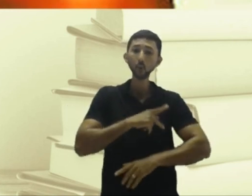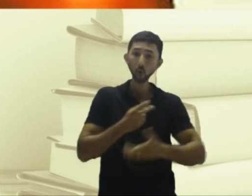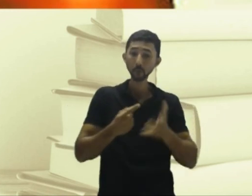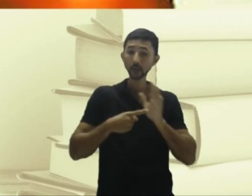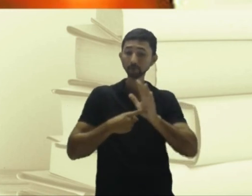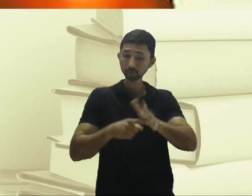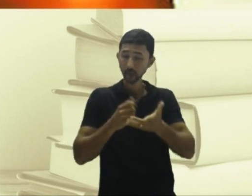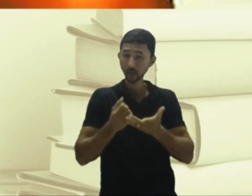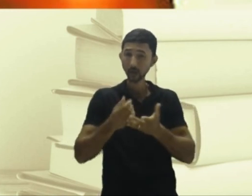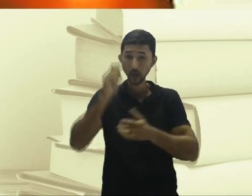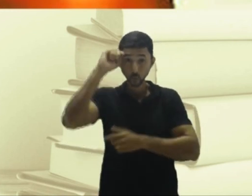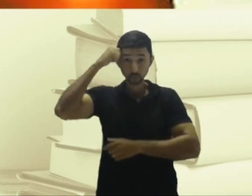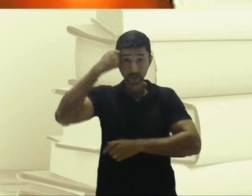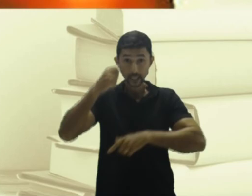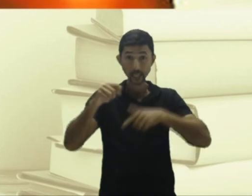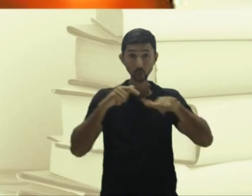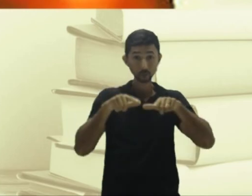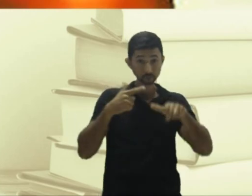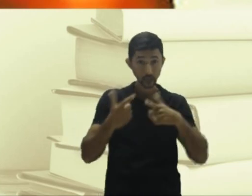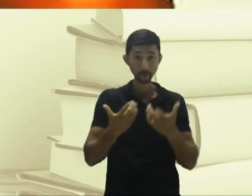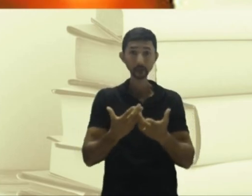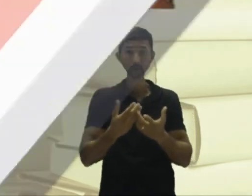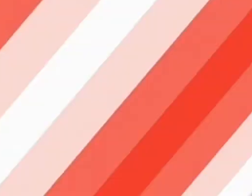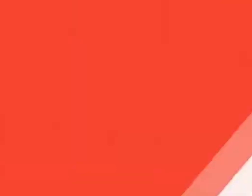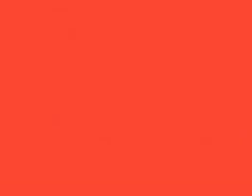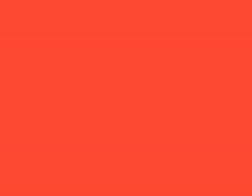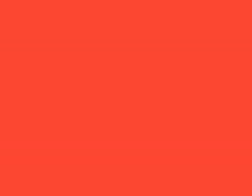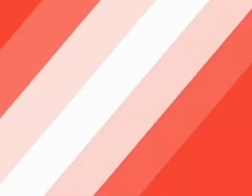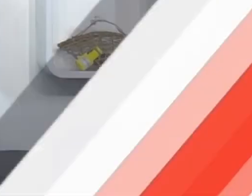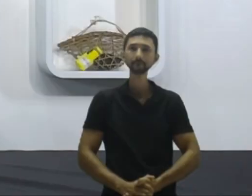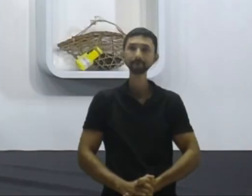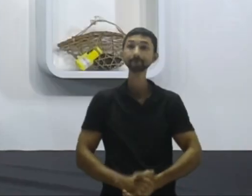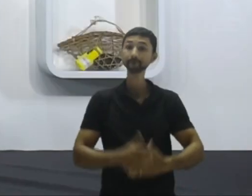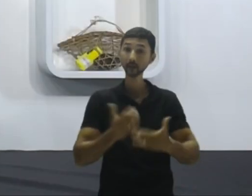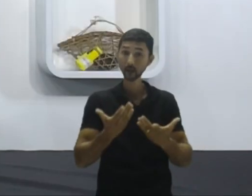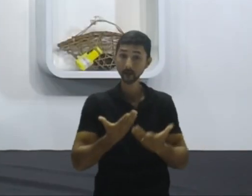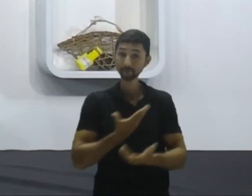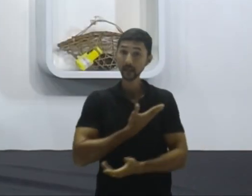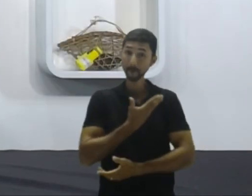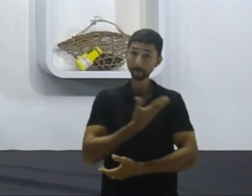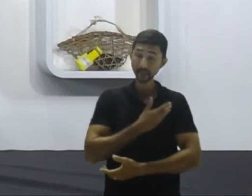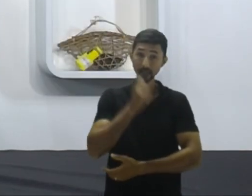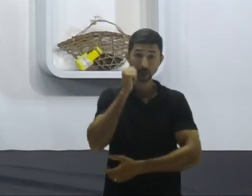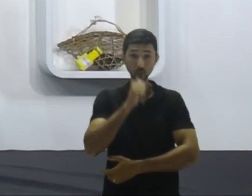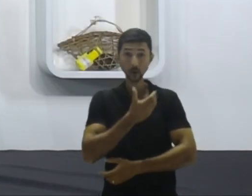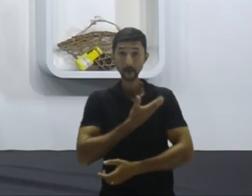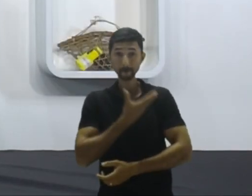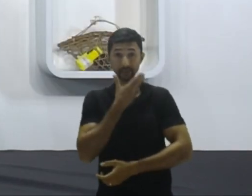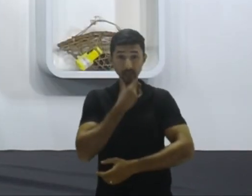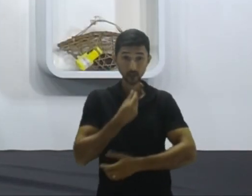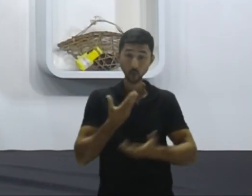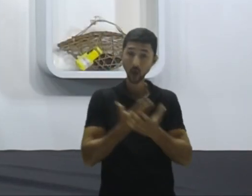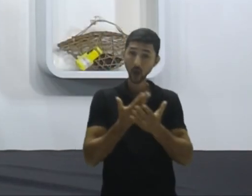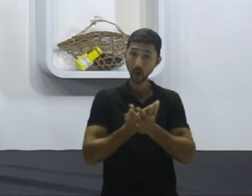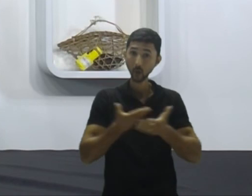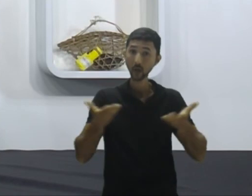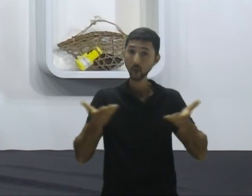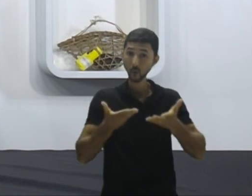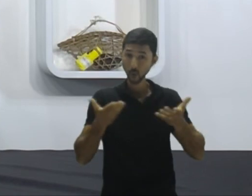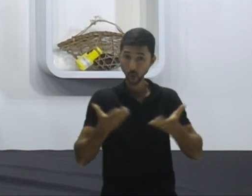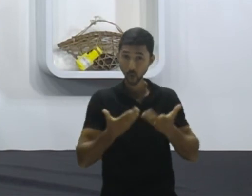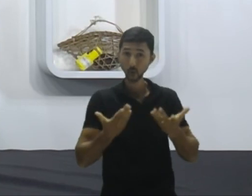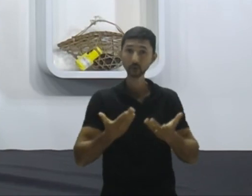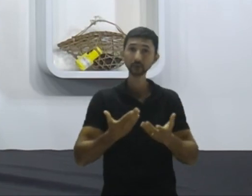ao negro o pleno exercício de sua cidadania. Ok, meus amigos, minhas amigas, essa foi a aula de hoje.